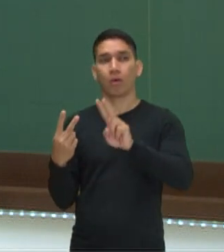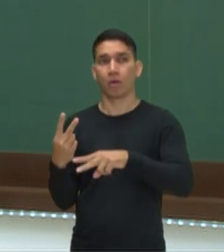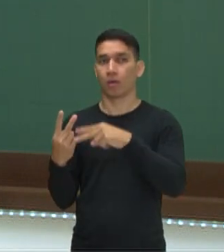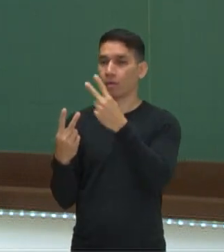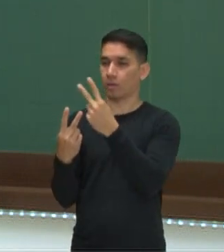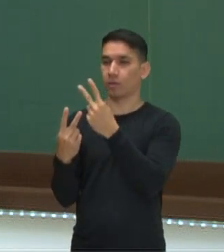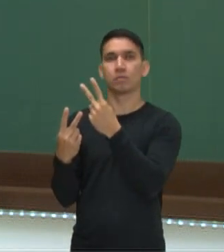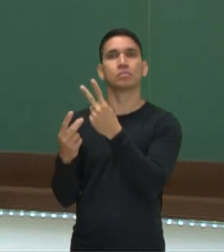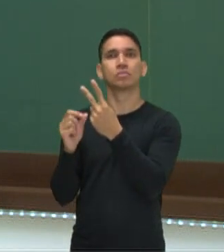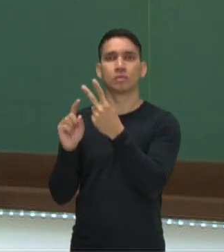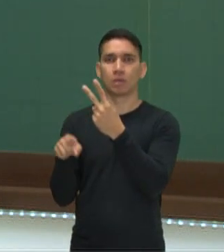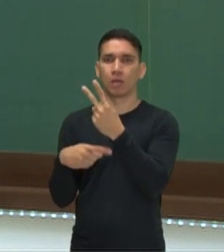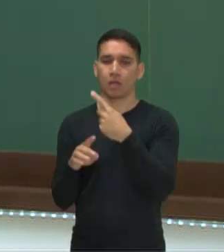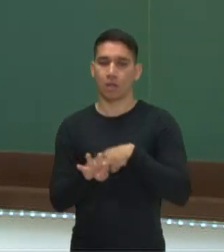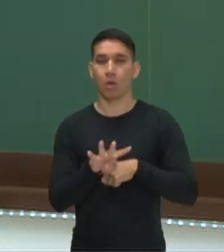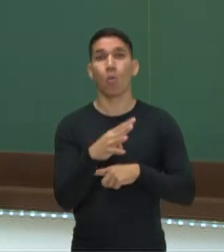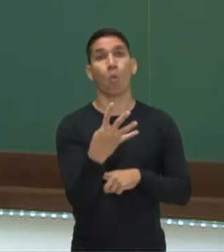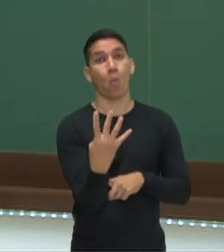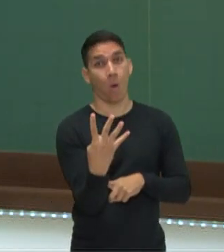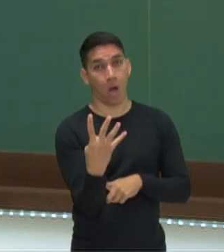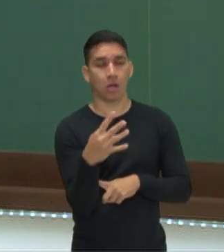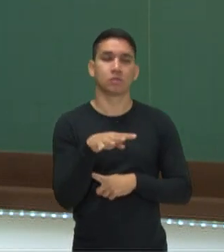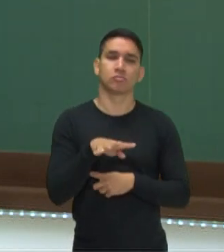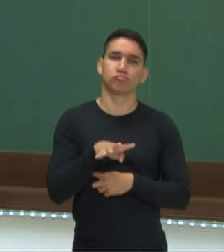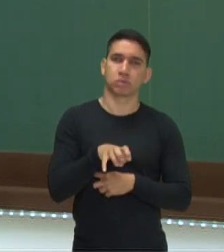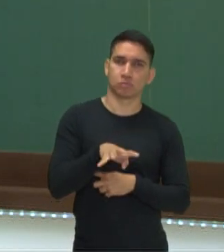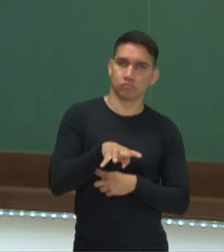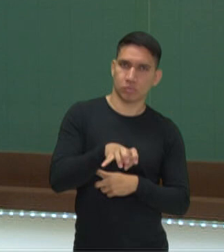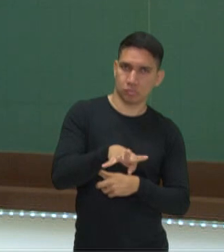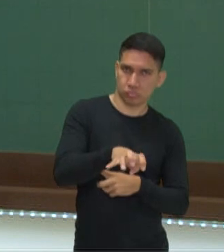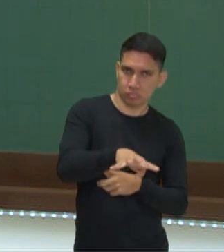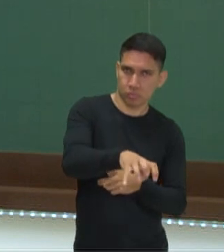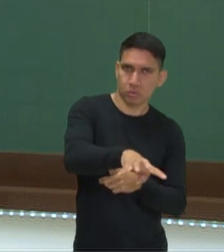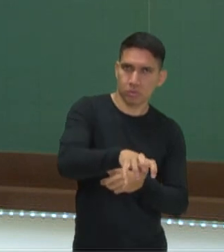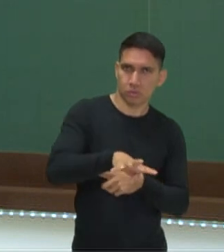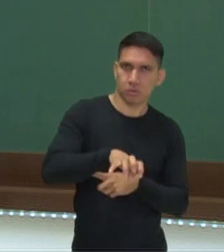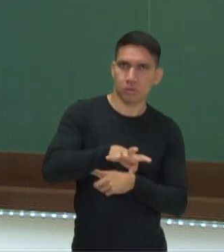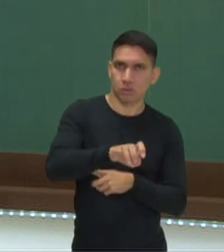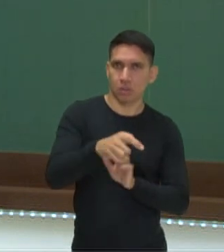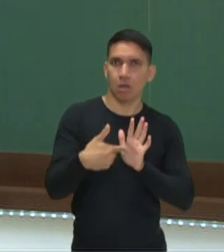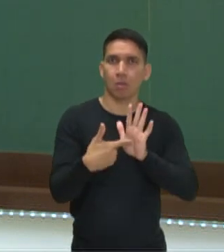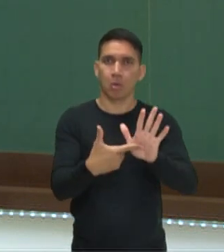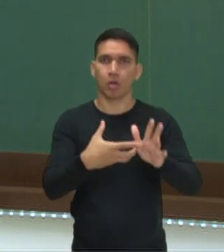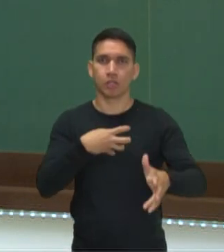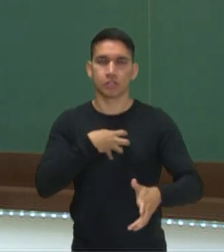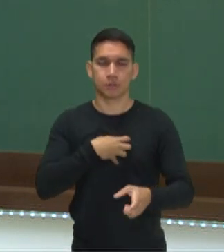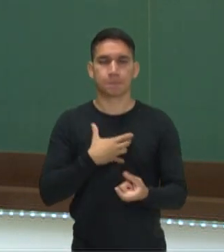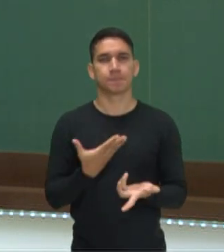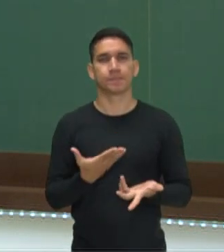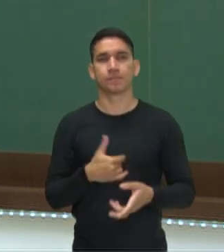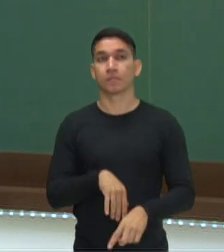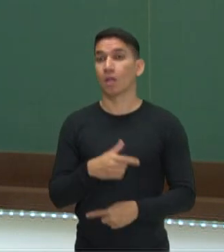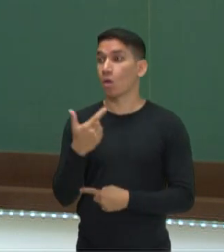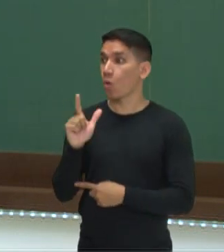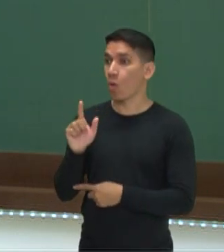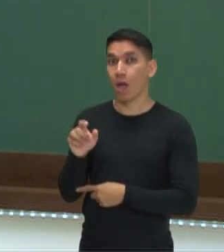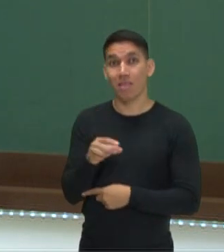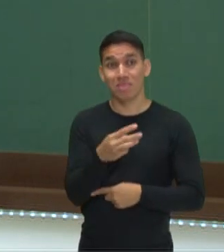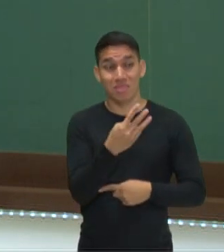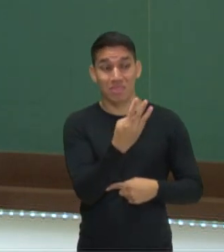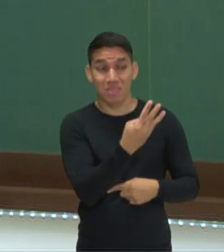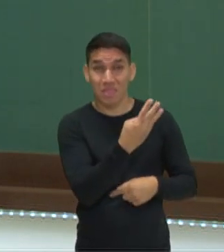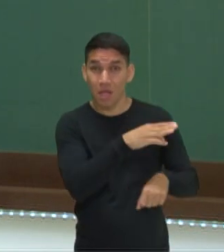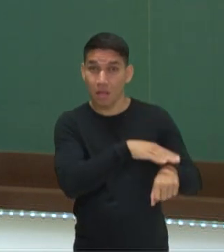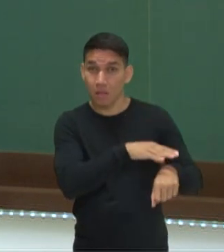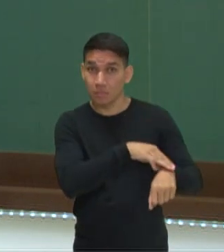quadrado, 4, o número de bactérias representado de duas maneiras. 3 minutos após,